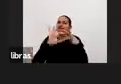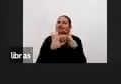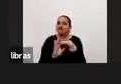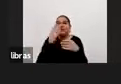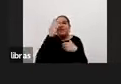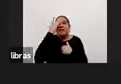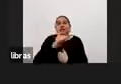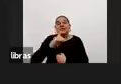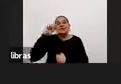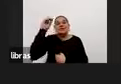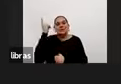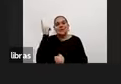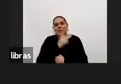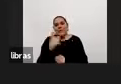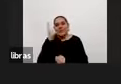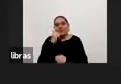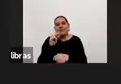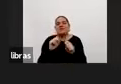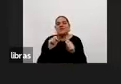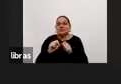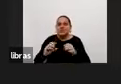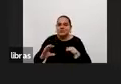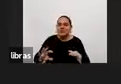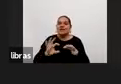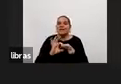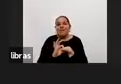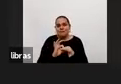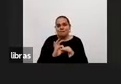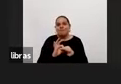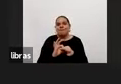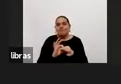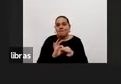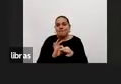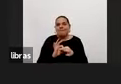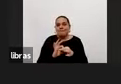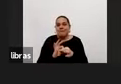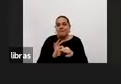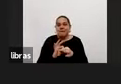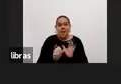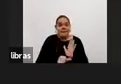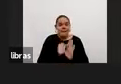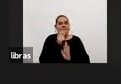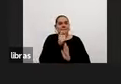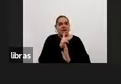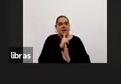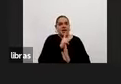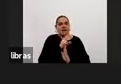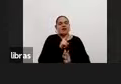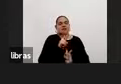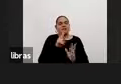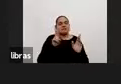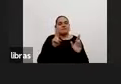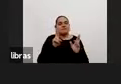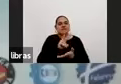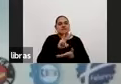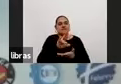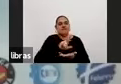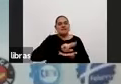conseguimos fazer essa mobilização aí. E foi a primeira de várias ainda, né? E foi uma porcentagem. Né?